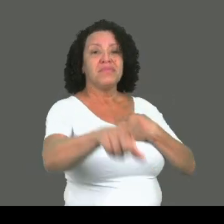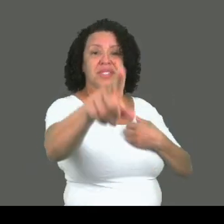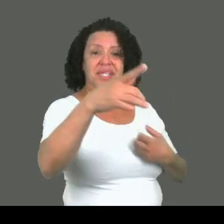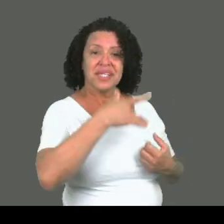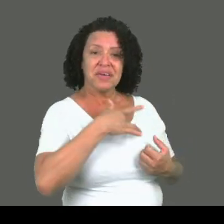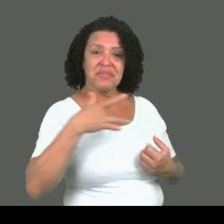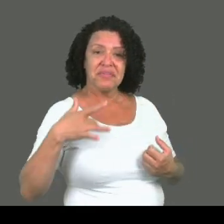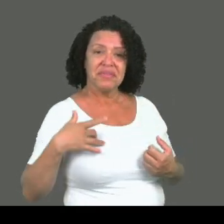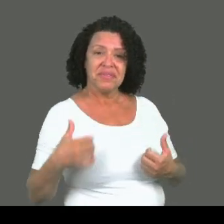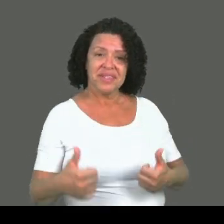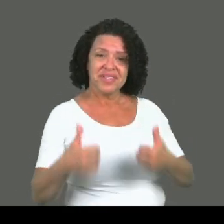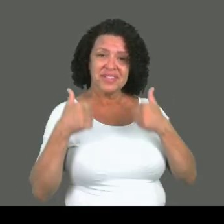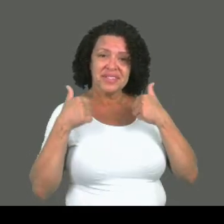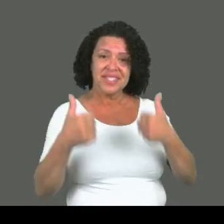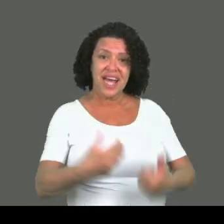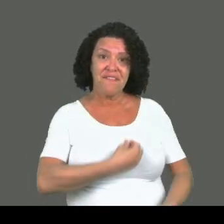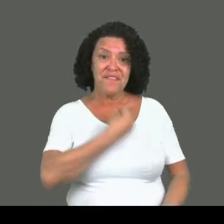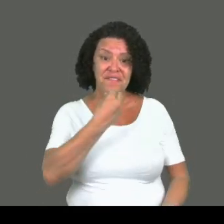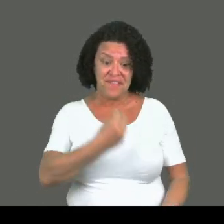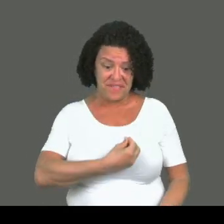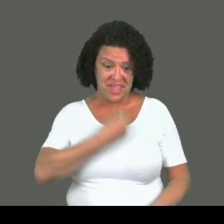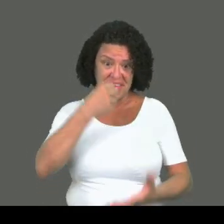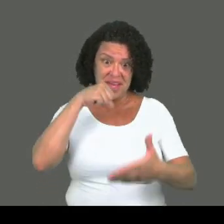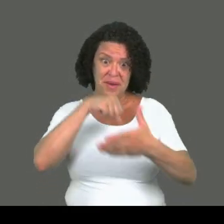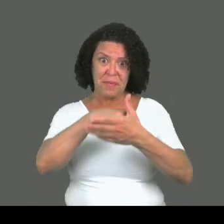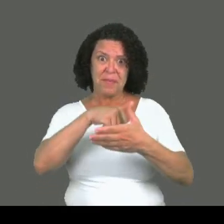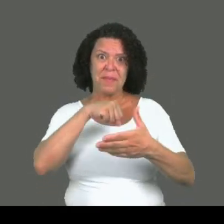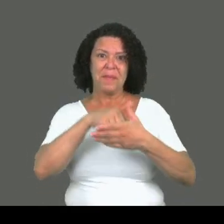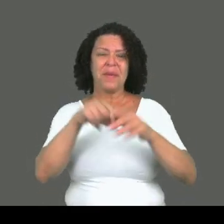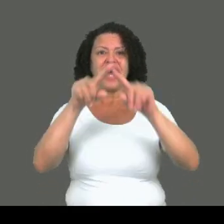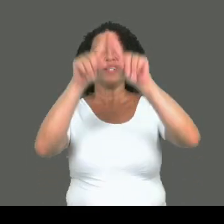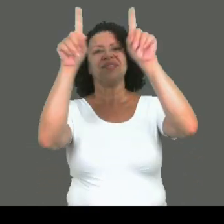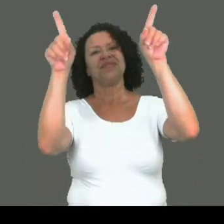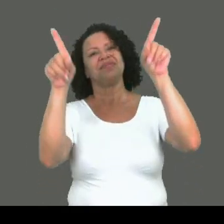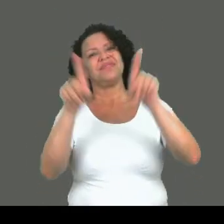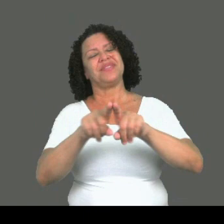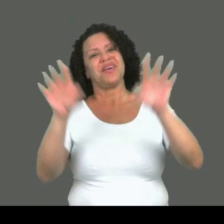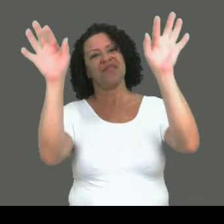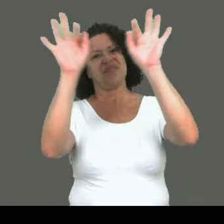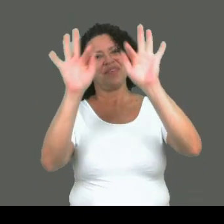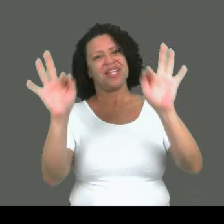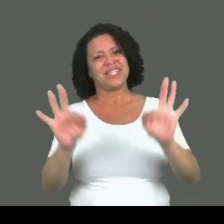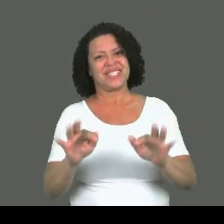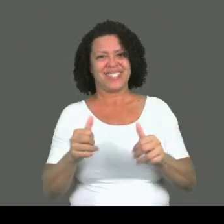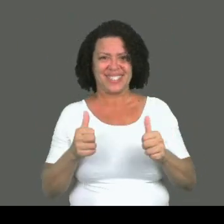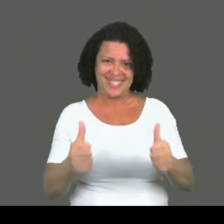gente buscar a felicidade por esse dia, tá?